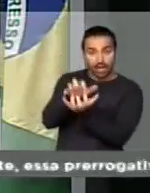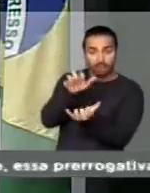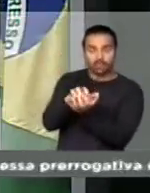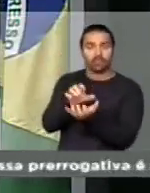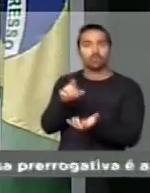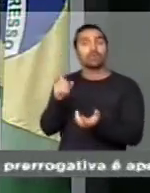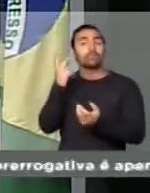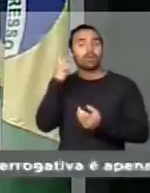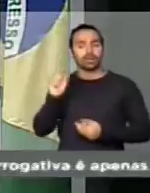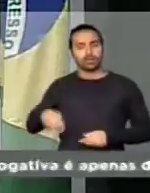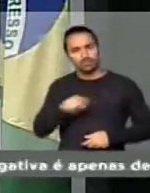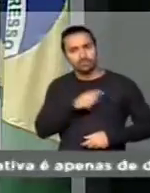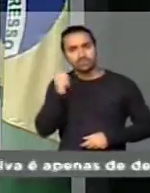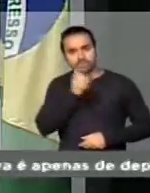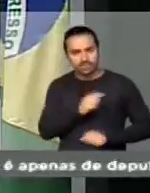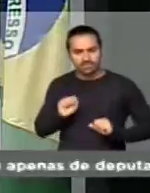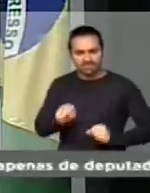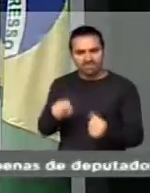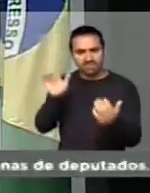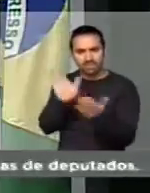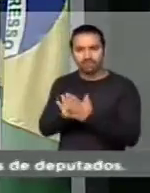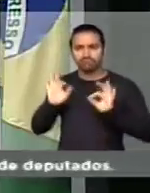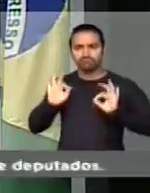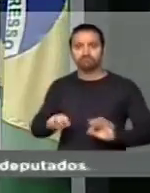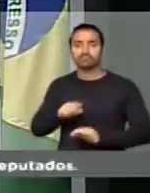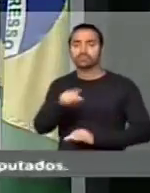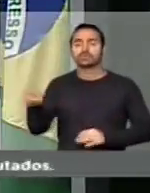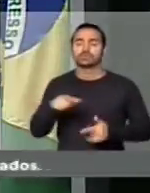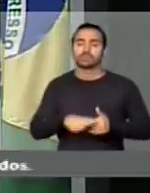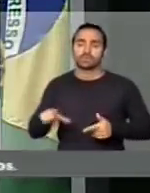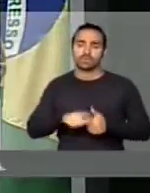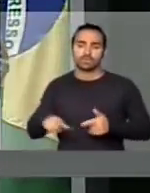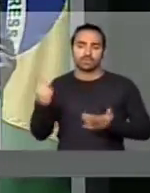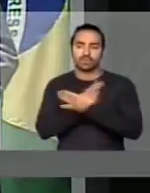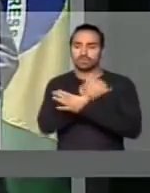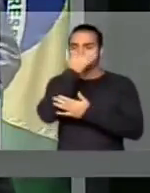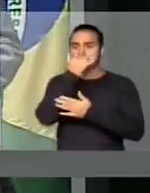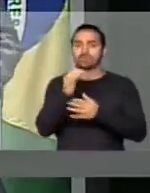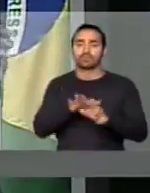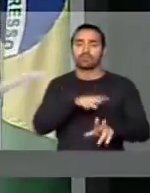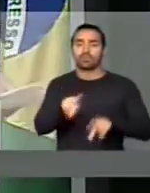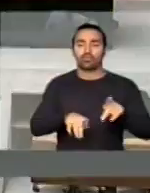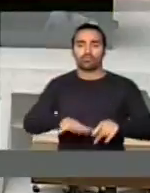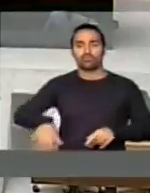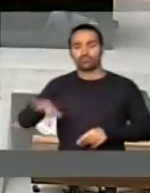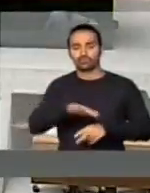nós possamos enfrentar em definitivo esse problema que aflige a população da região.